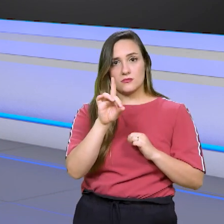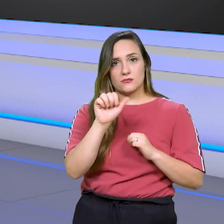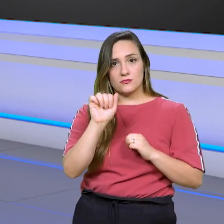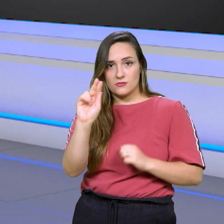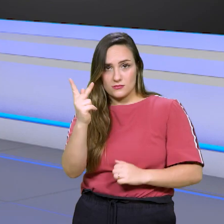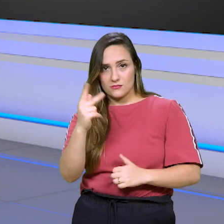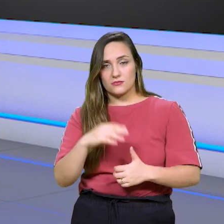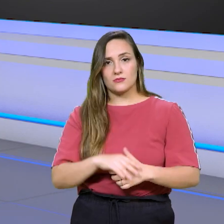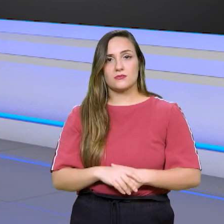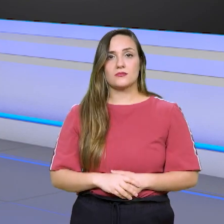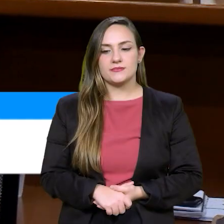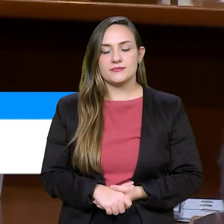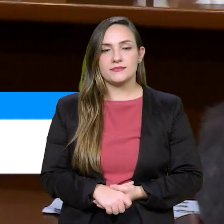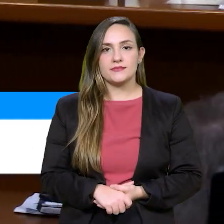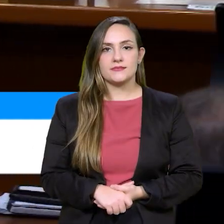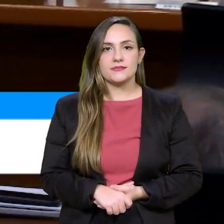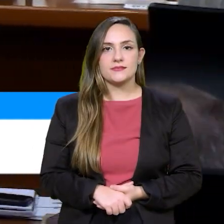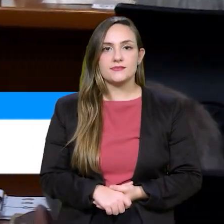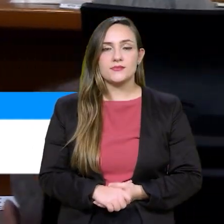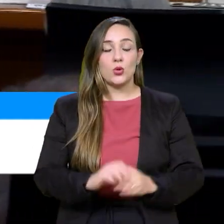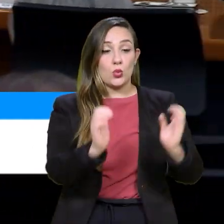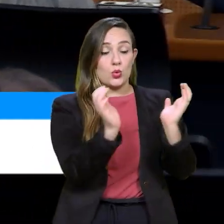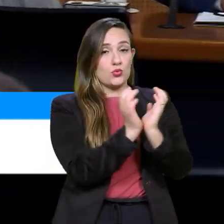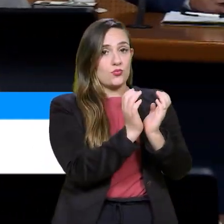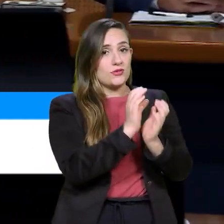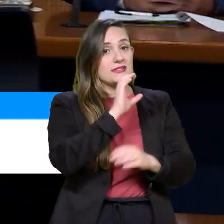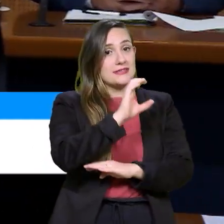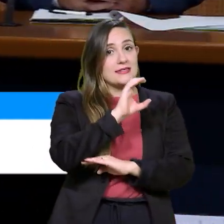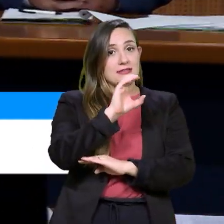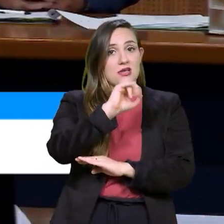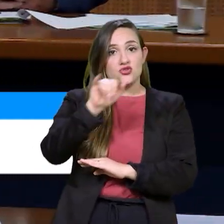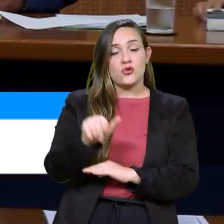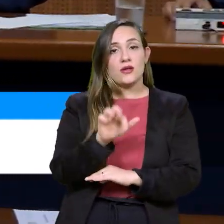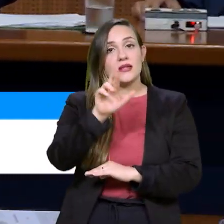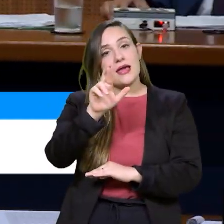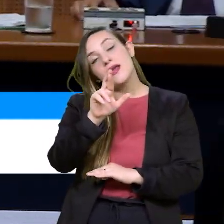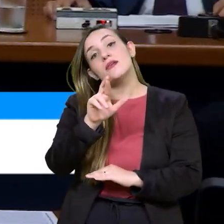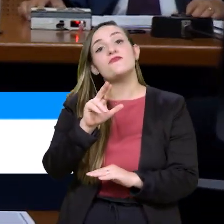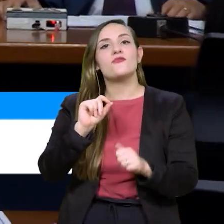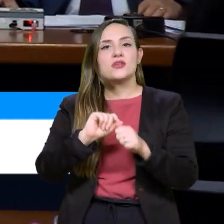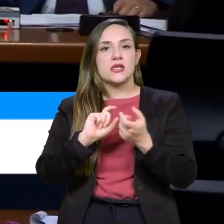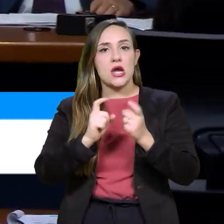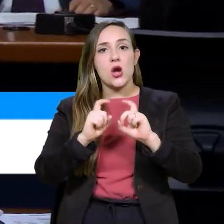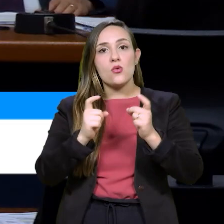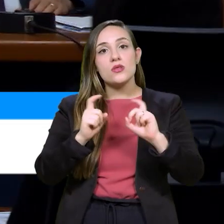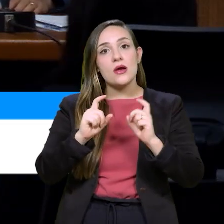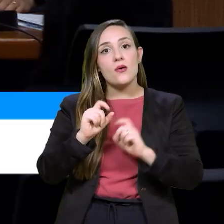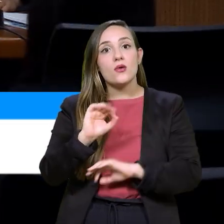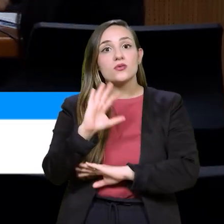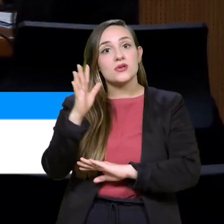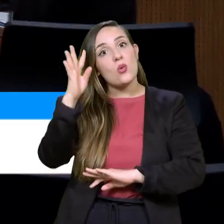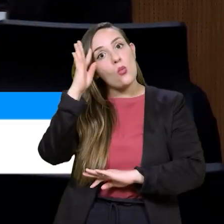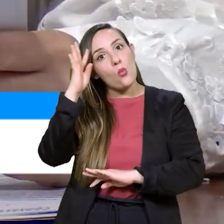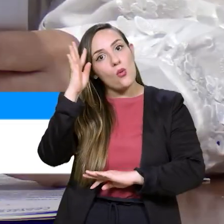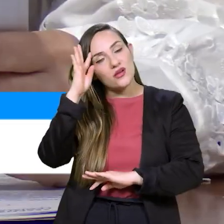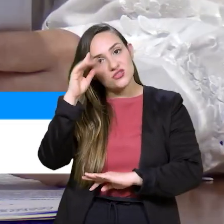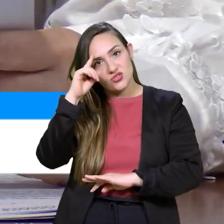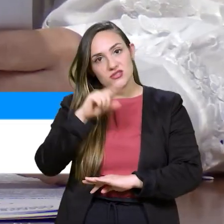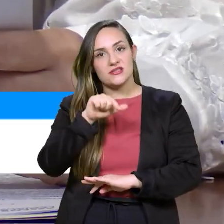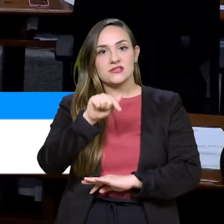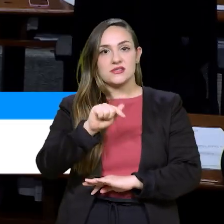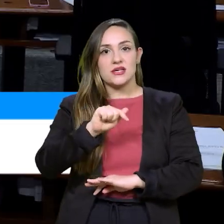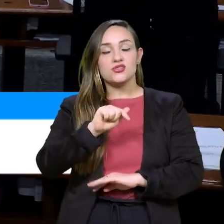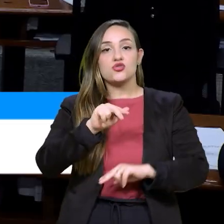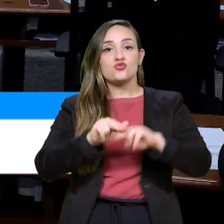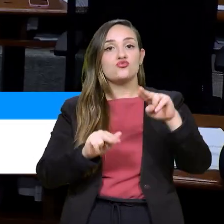com TDAH. A Comissão de Constituição, Justiça e Redação, em reunião realizada na manhã desta quarta-feira, 7 de